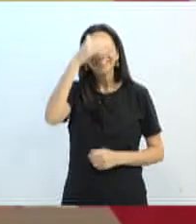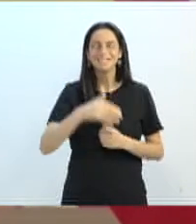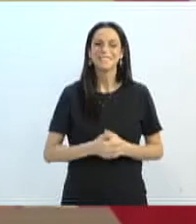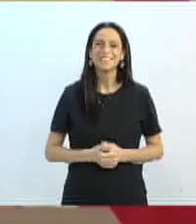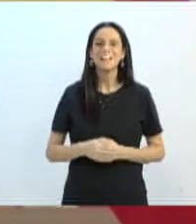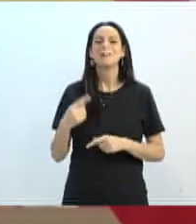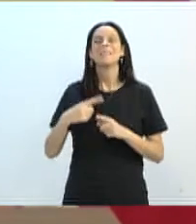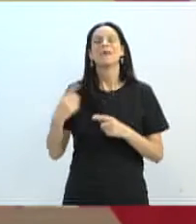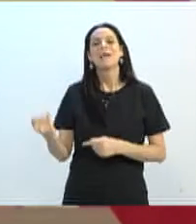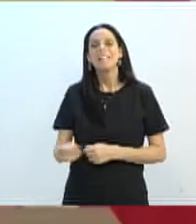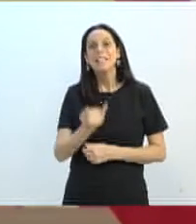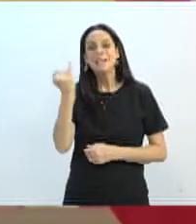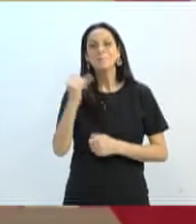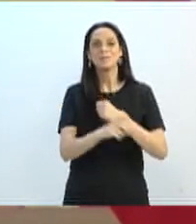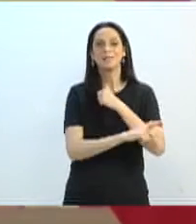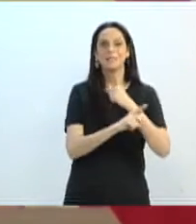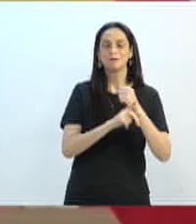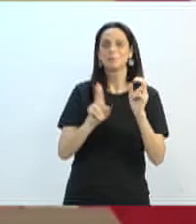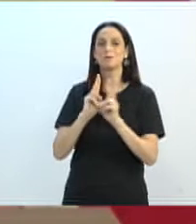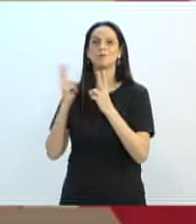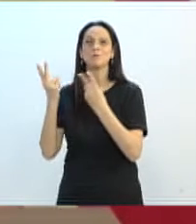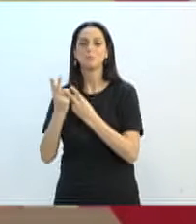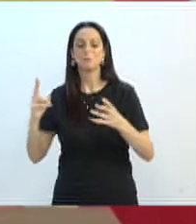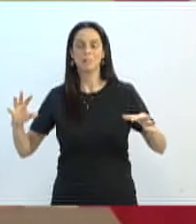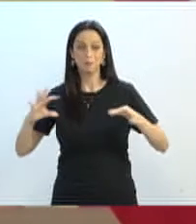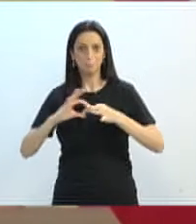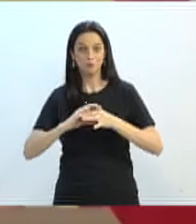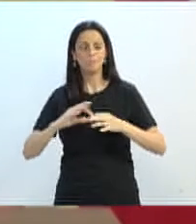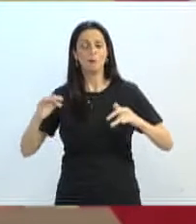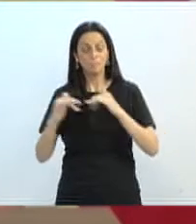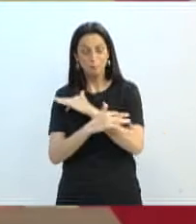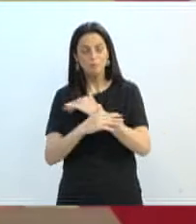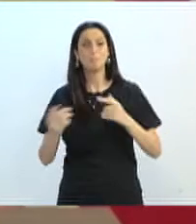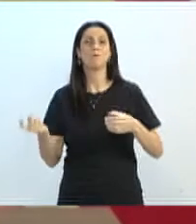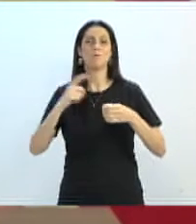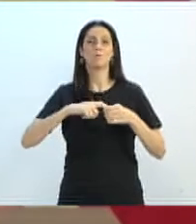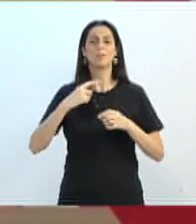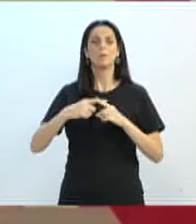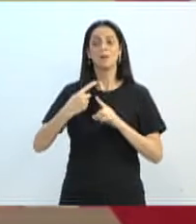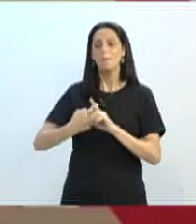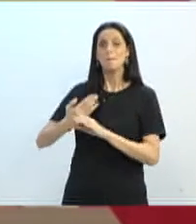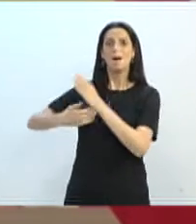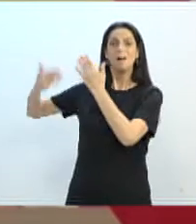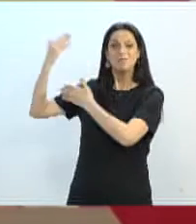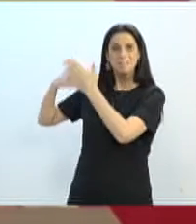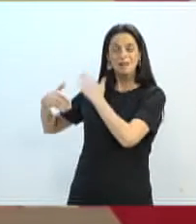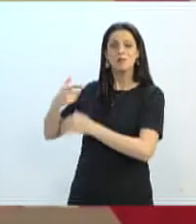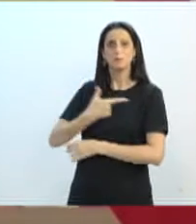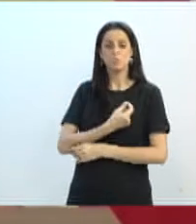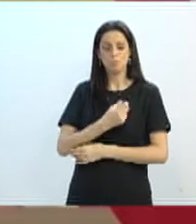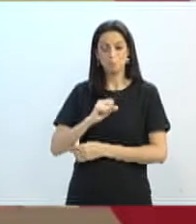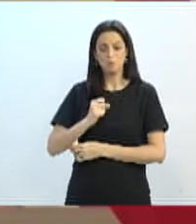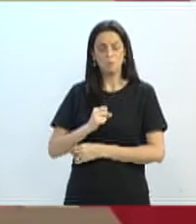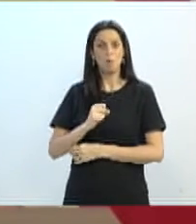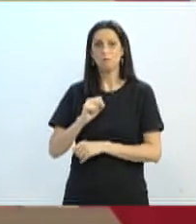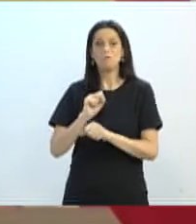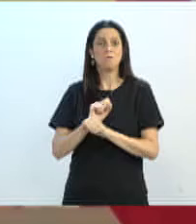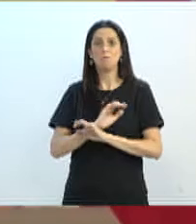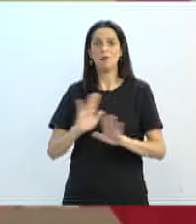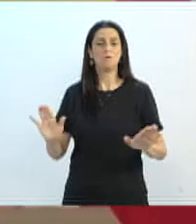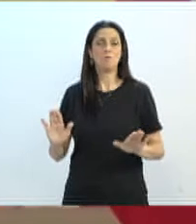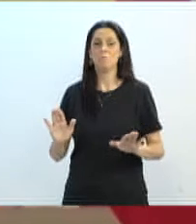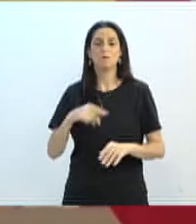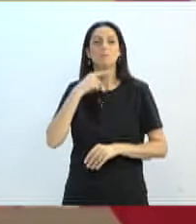da ligação Velha Garcia, que estava interditada desde 2008, após a tragédia de 2008. Então, o prefeito Mário sabe dessa importância,